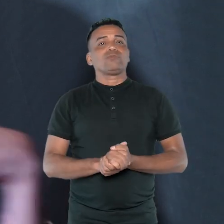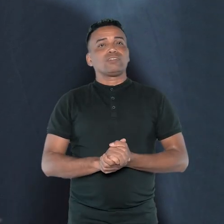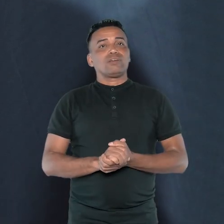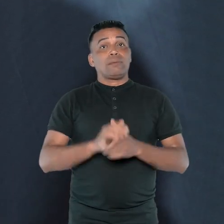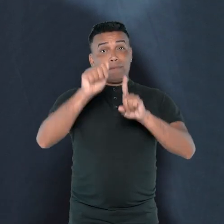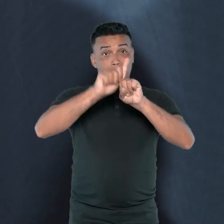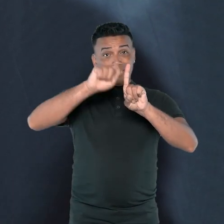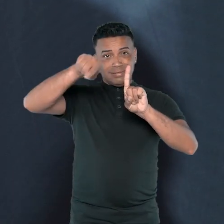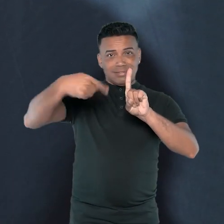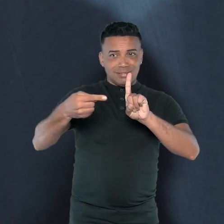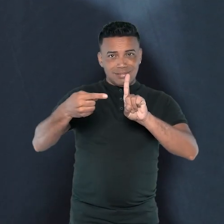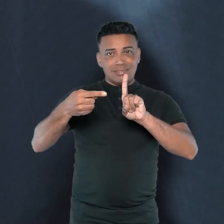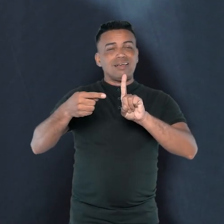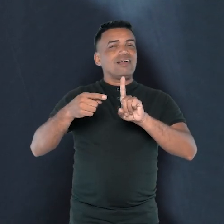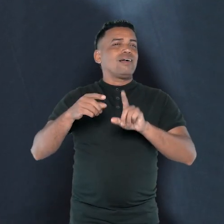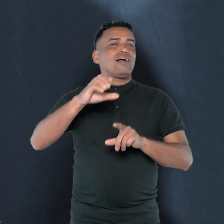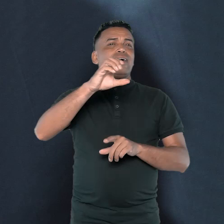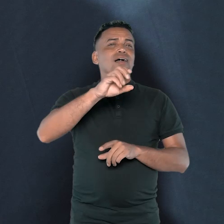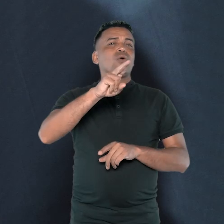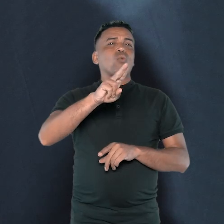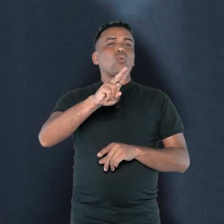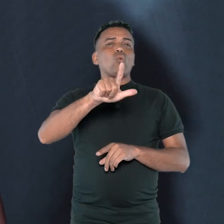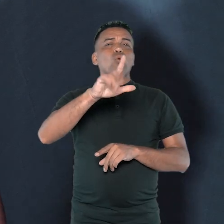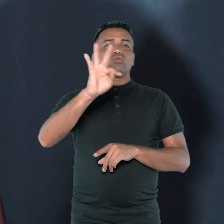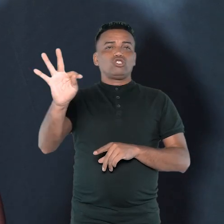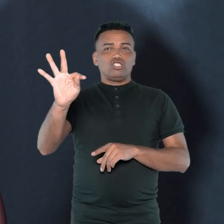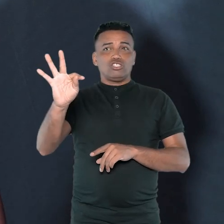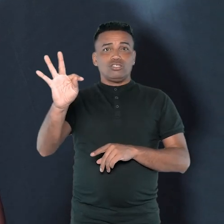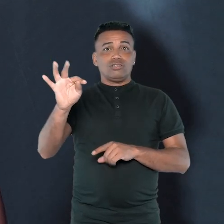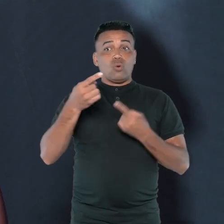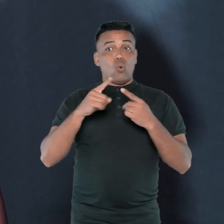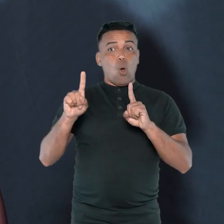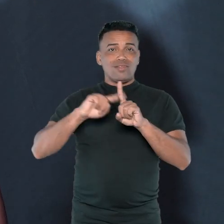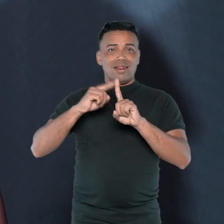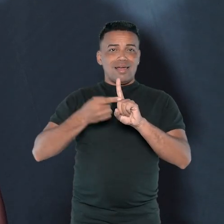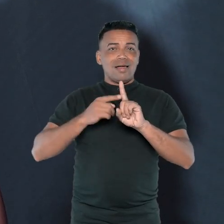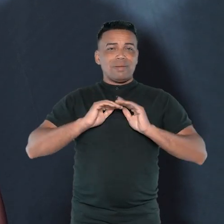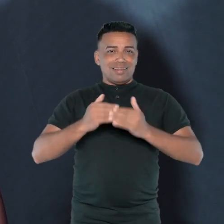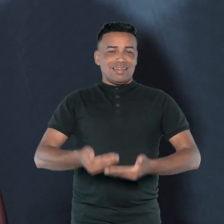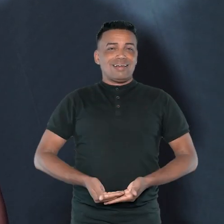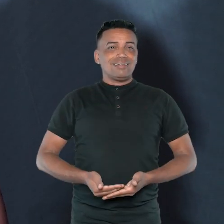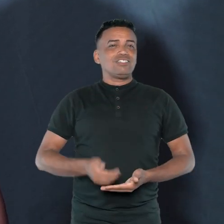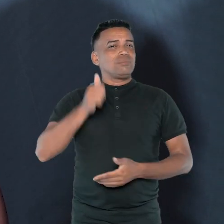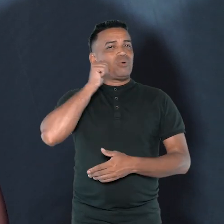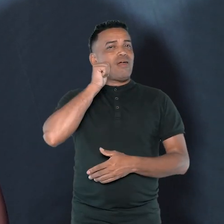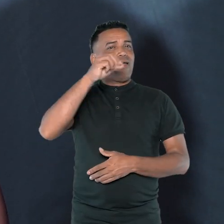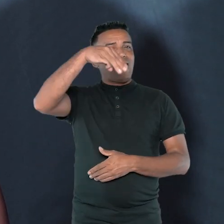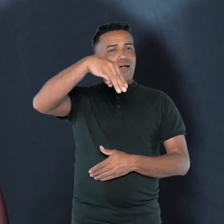próximo mês vai sair um dossiê na CULT chamado Contra Maternidades, e a Amanda